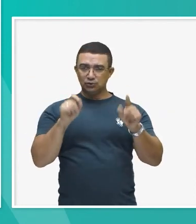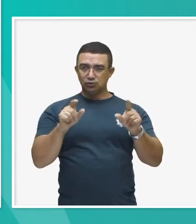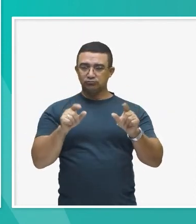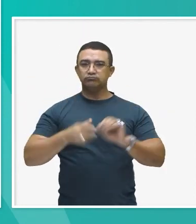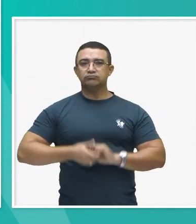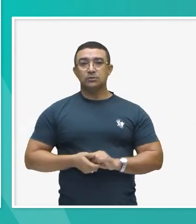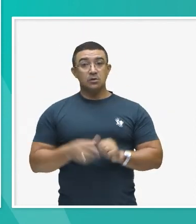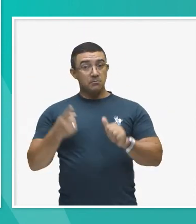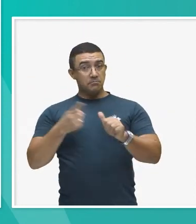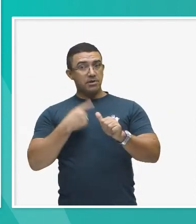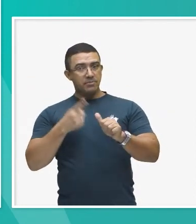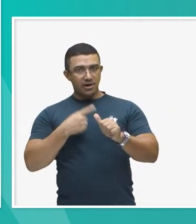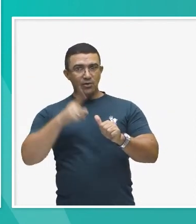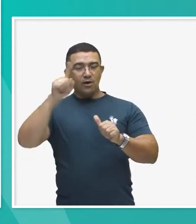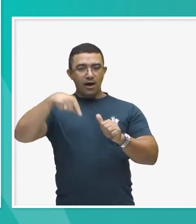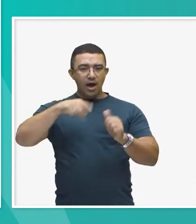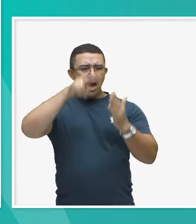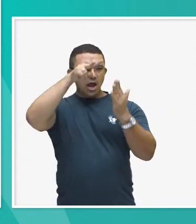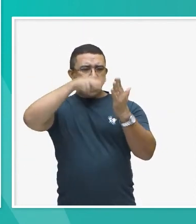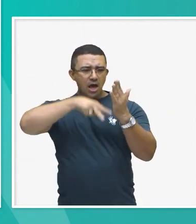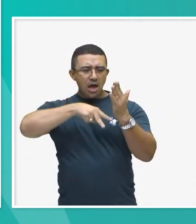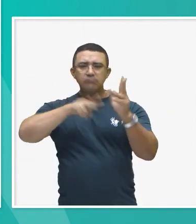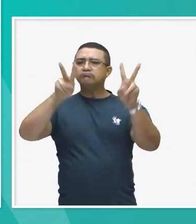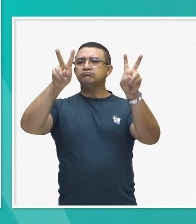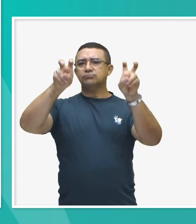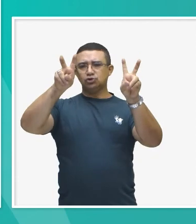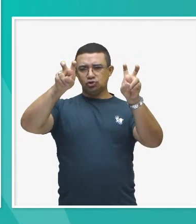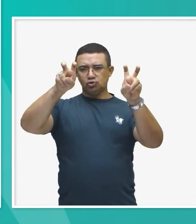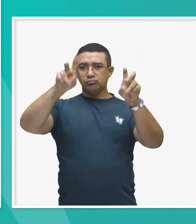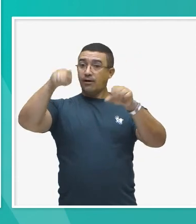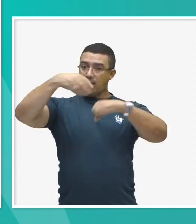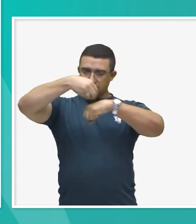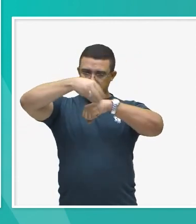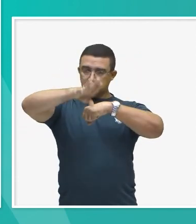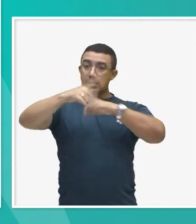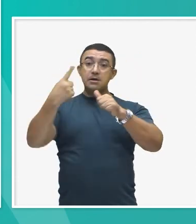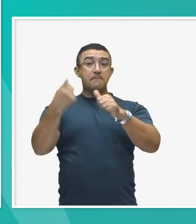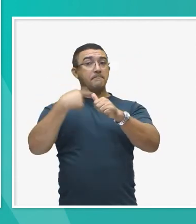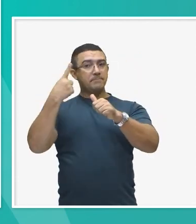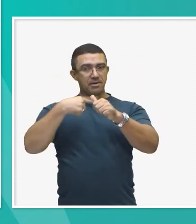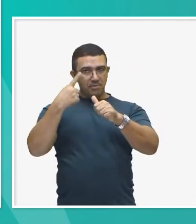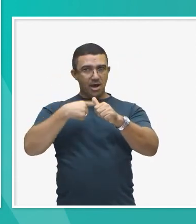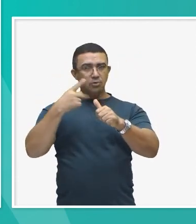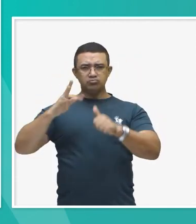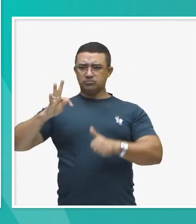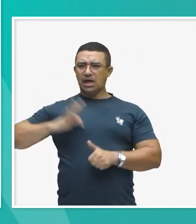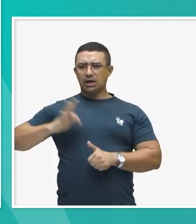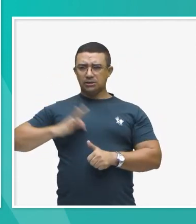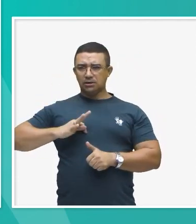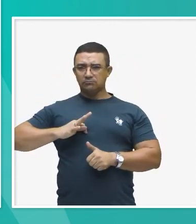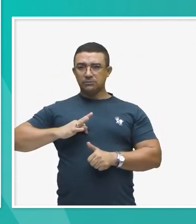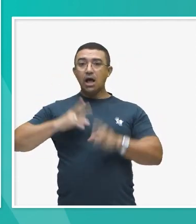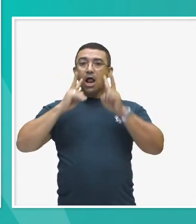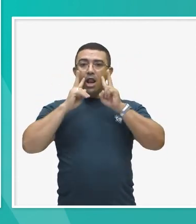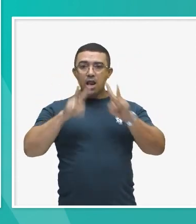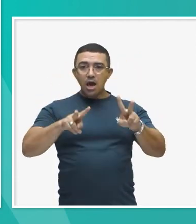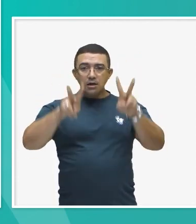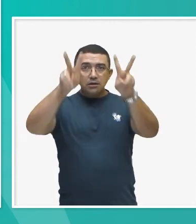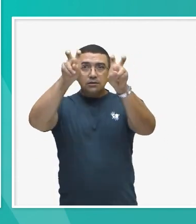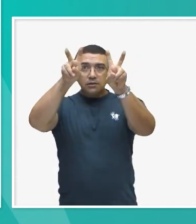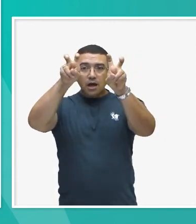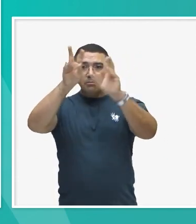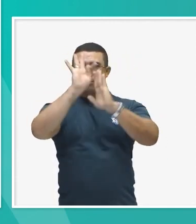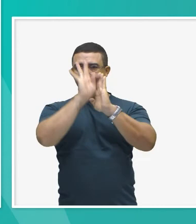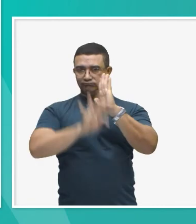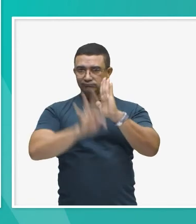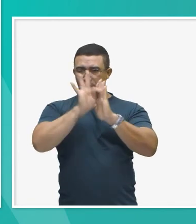do texto, é uma dica muito importante. É o primeiro step para você entender o previewing, de como funciona